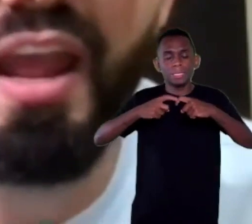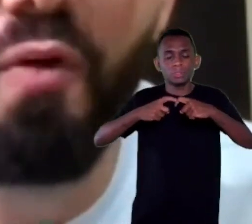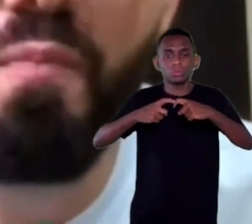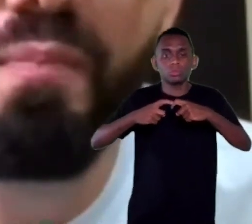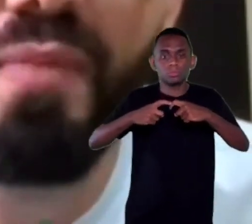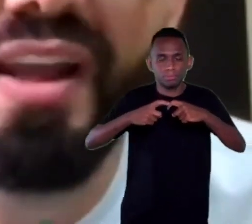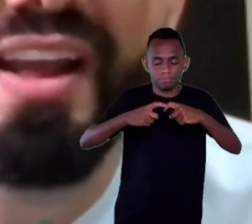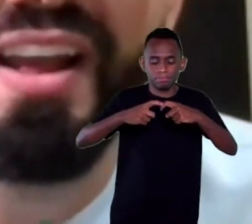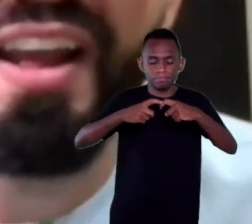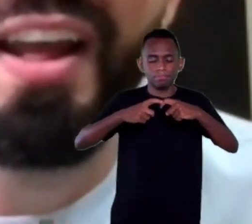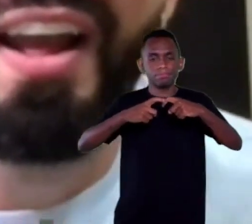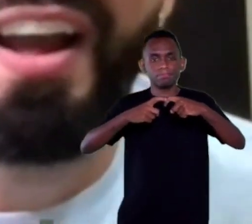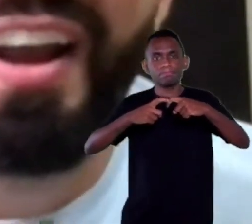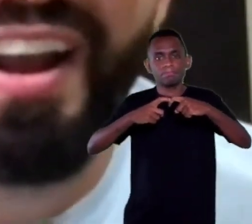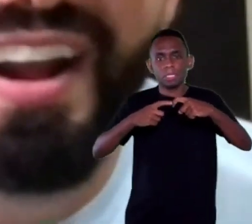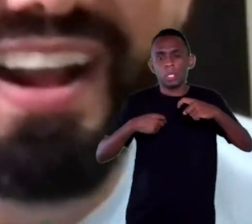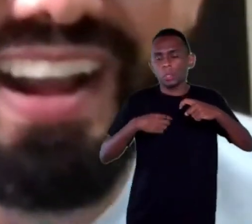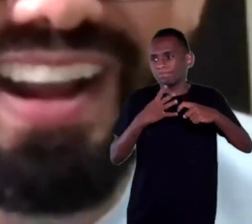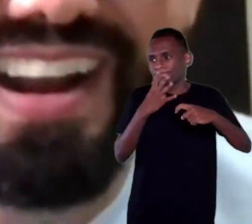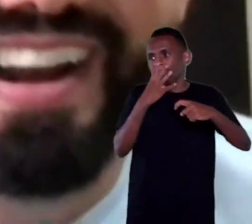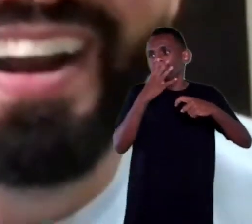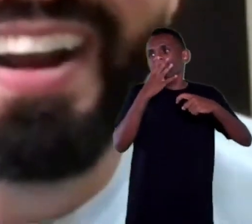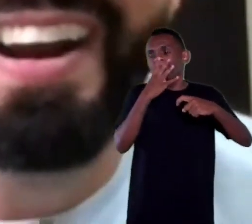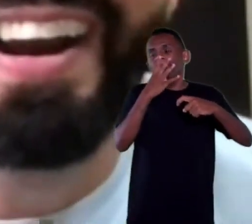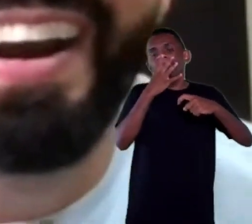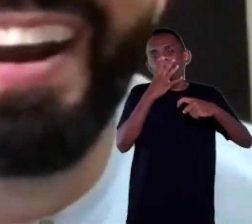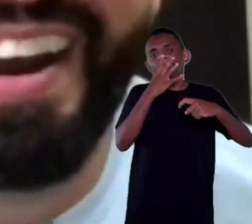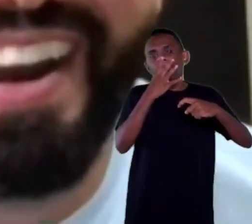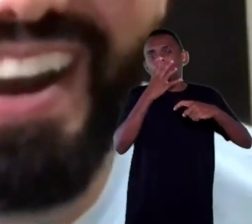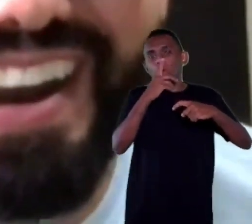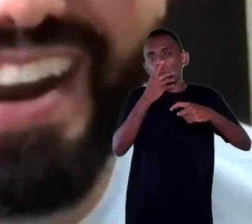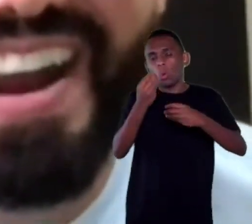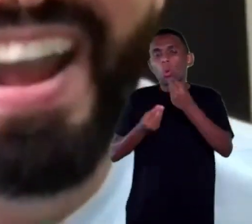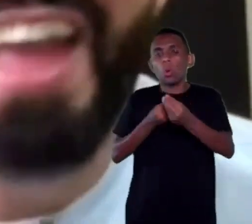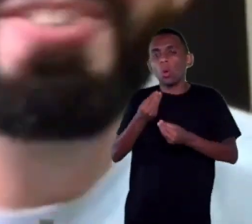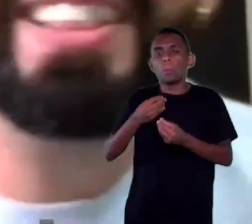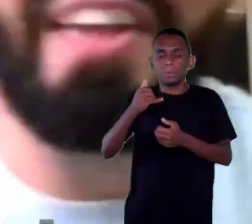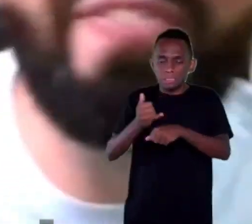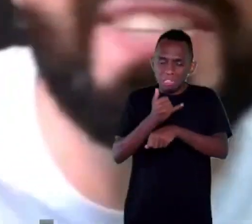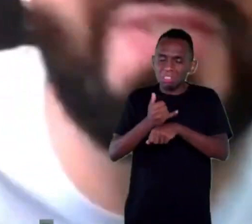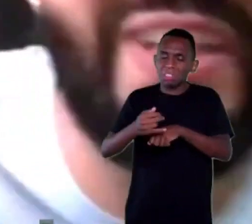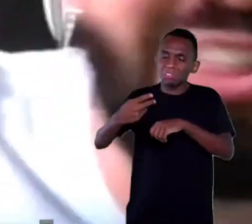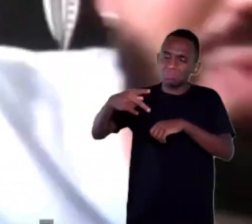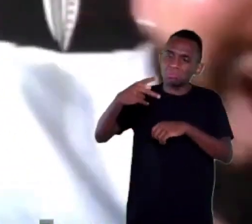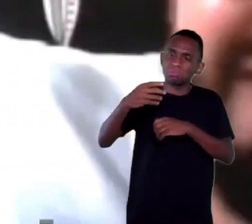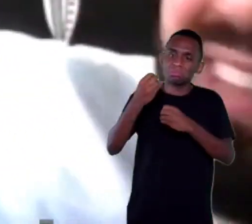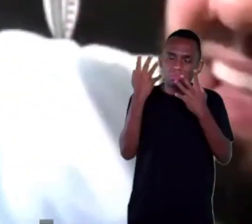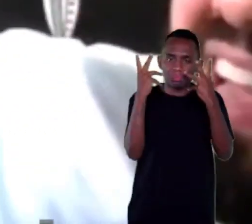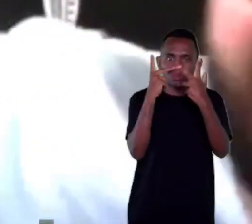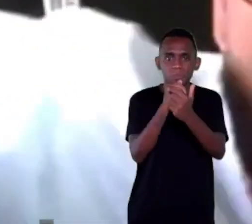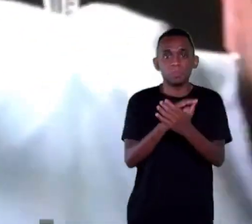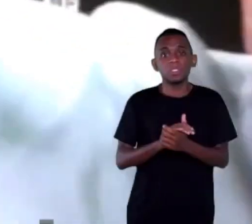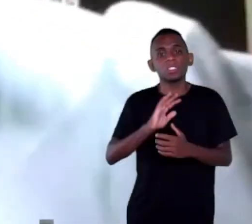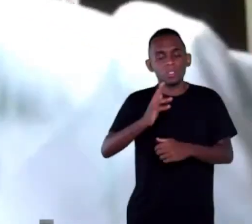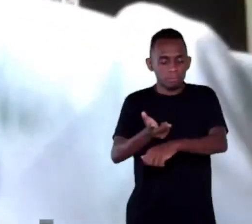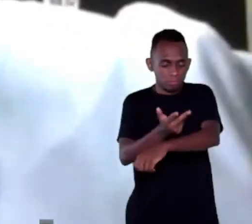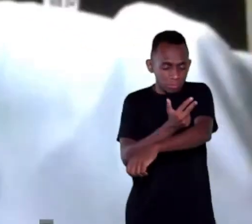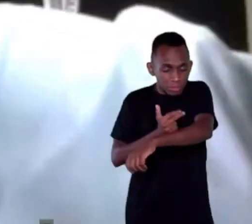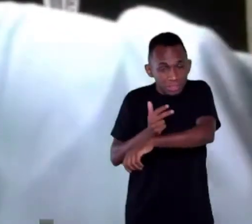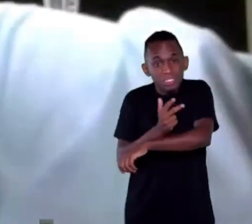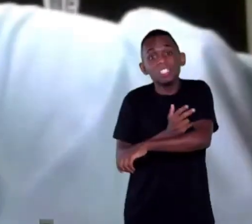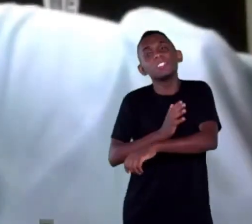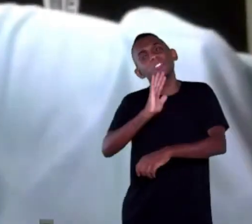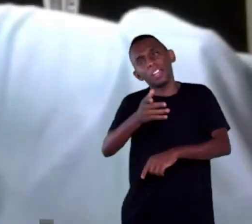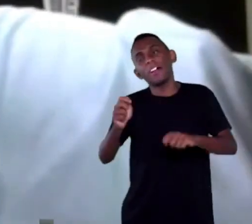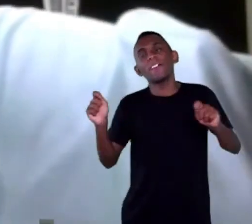Fiquei encantado com a sua capacidade quando você me contou desse eu já até fiz uma tatuagem dele antes dele lançar.